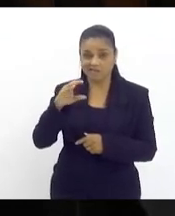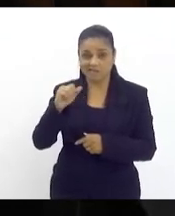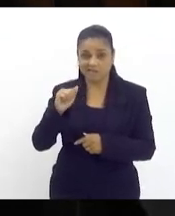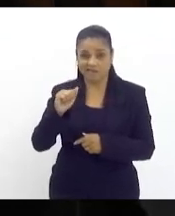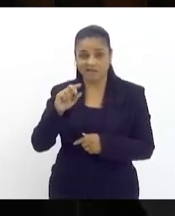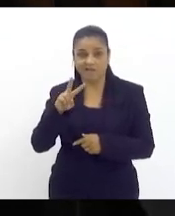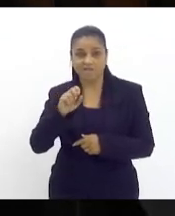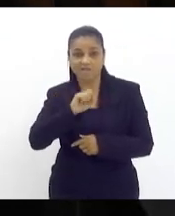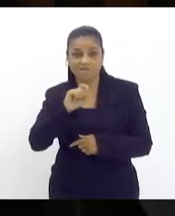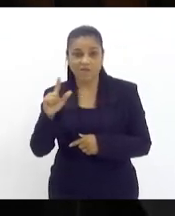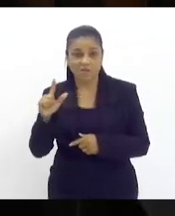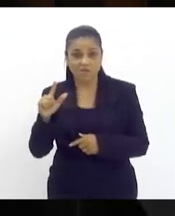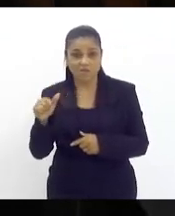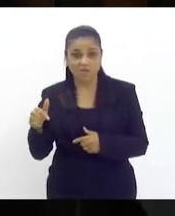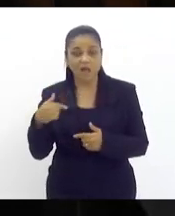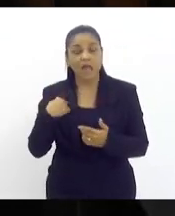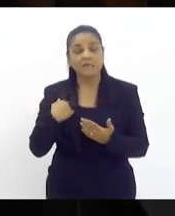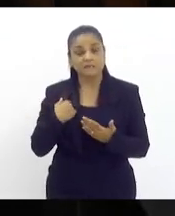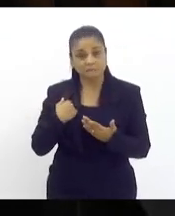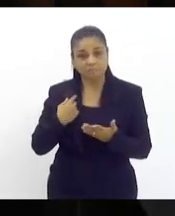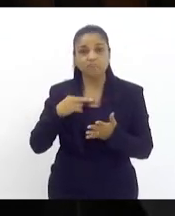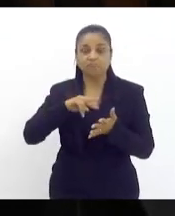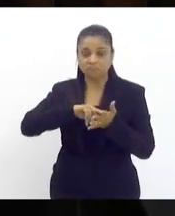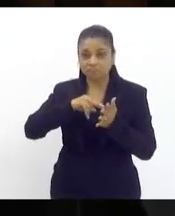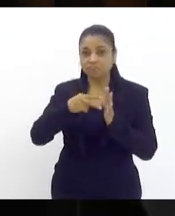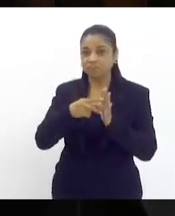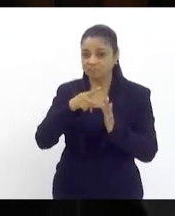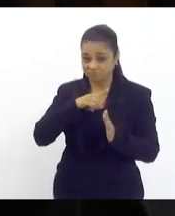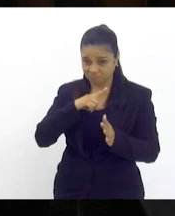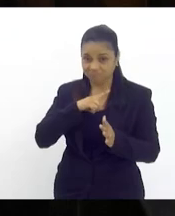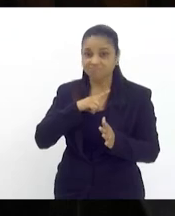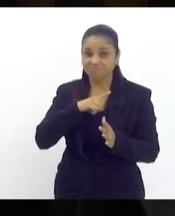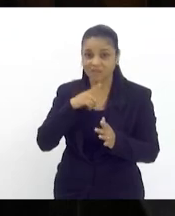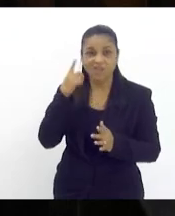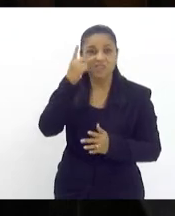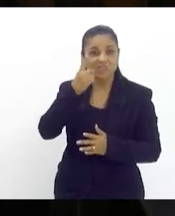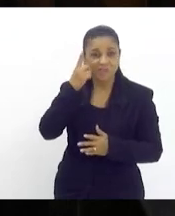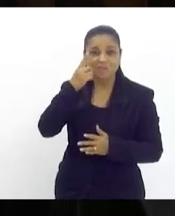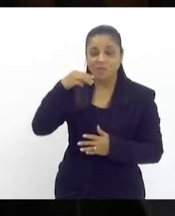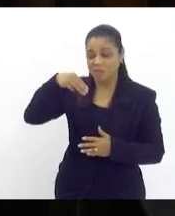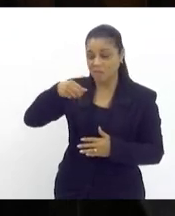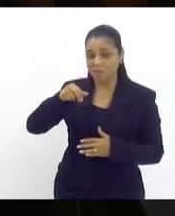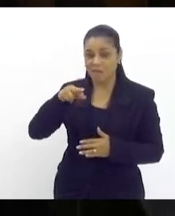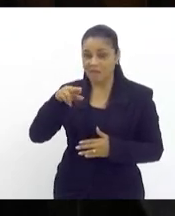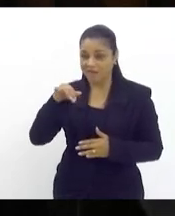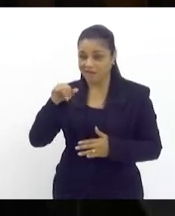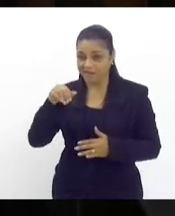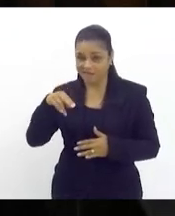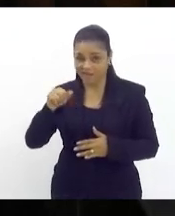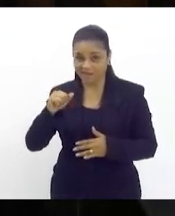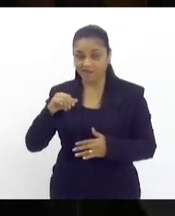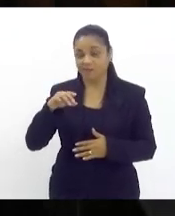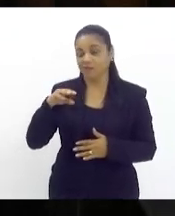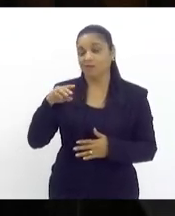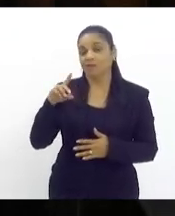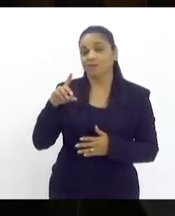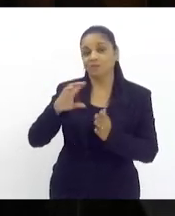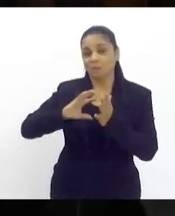E aí faz o maior sentido a senhora se é deputada Marina do MST